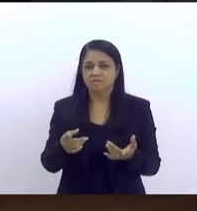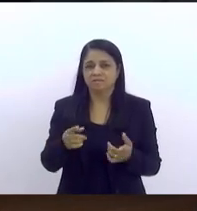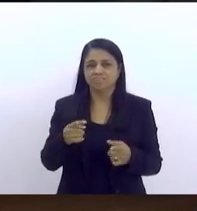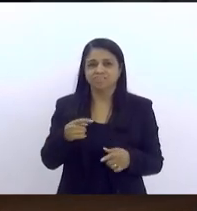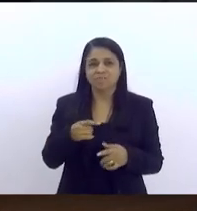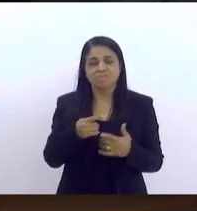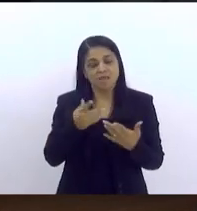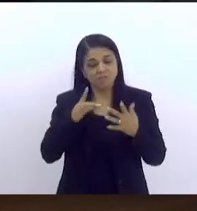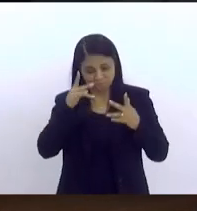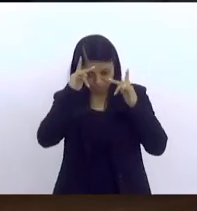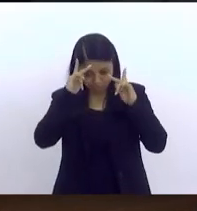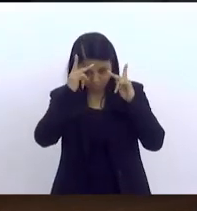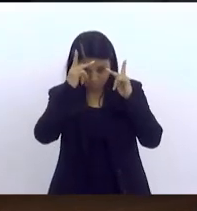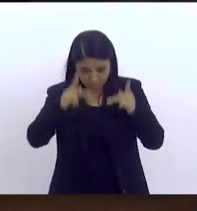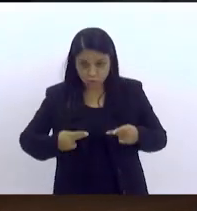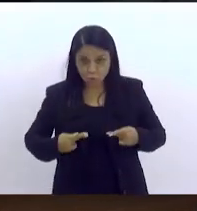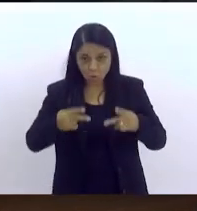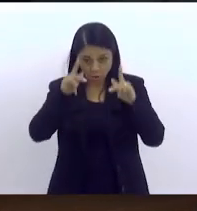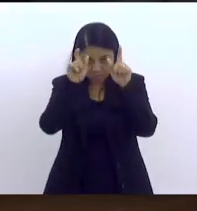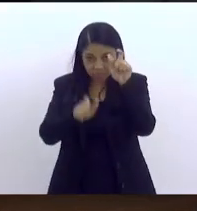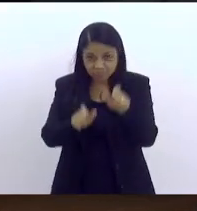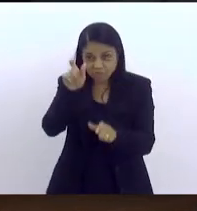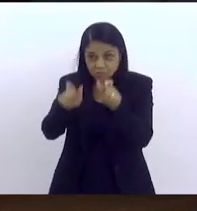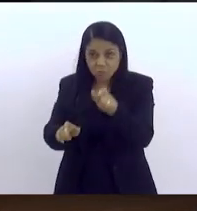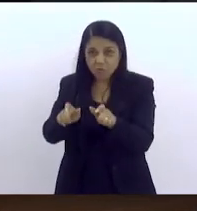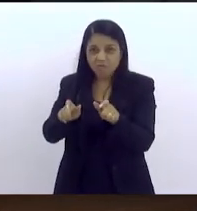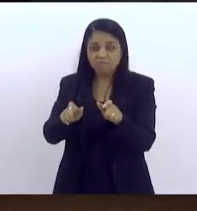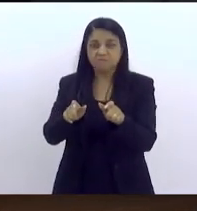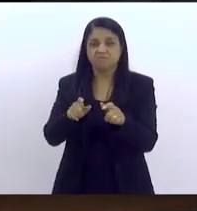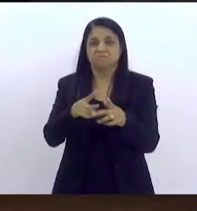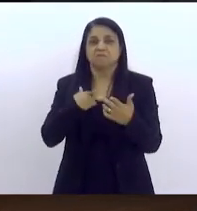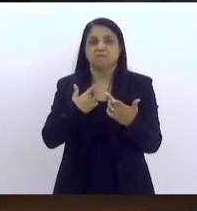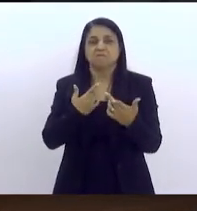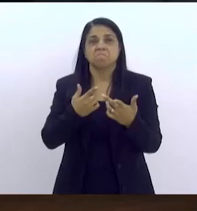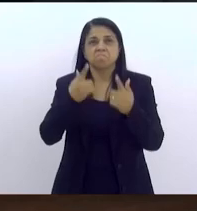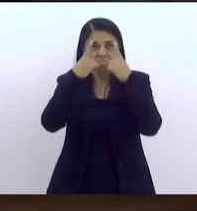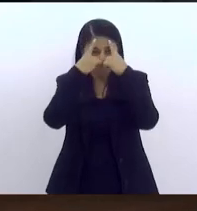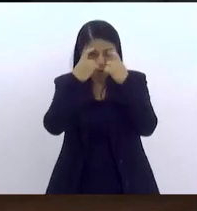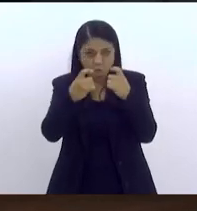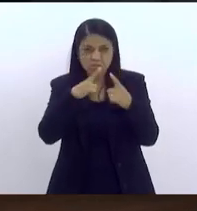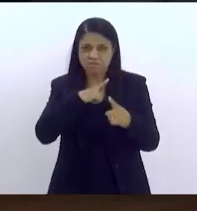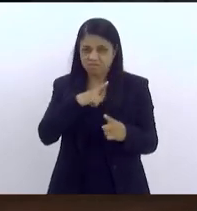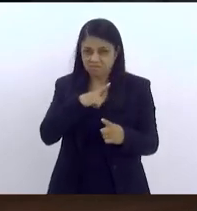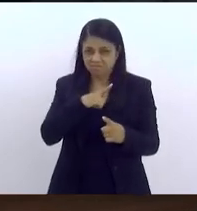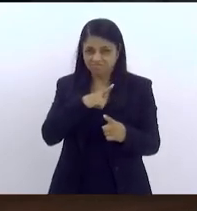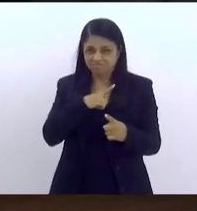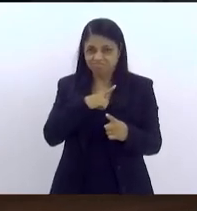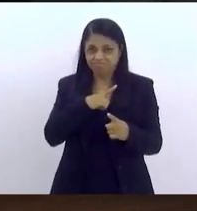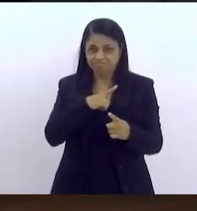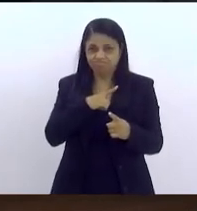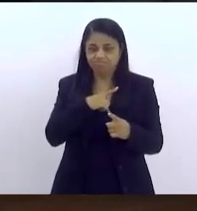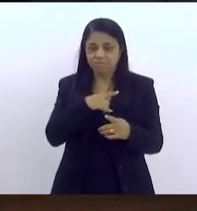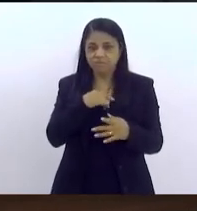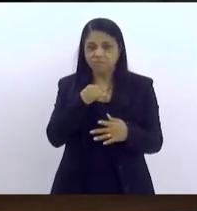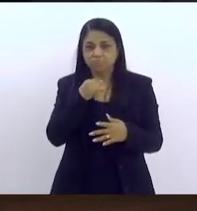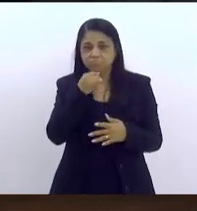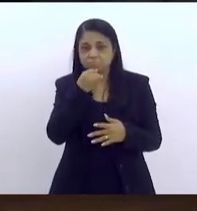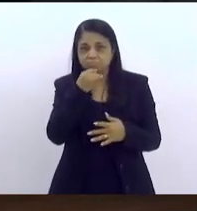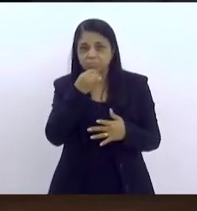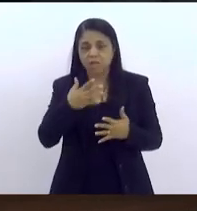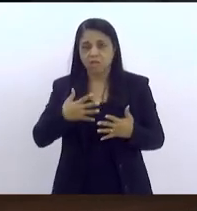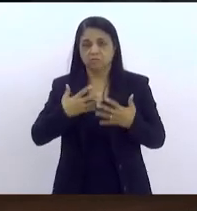o que mais corrói as pessoas porque quando você passa por uma situação de violência você fica está reduzido